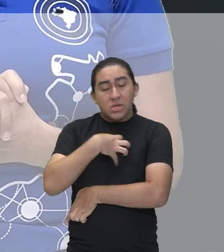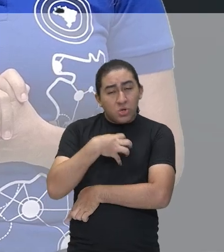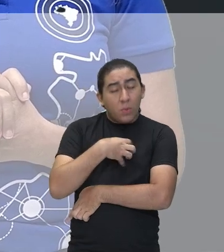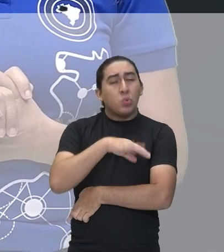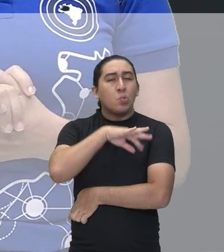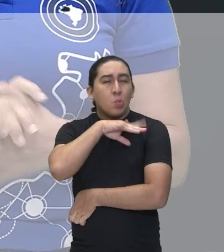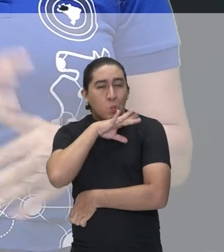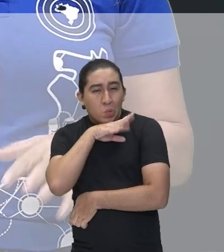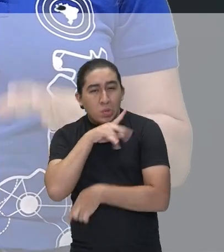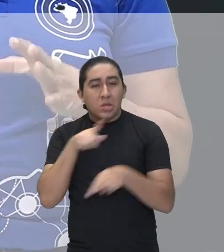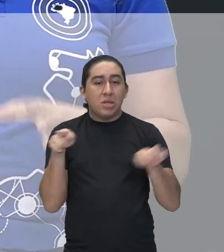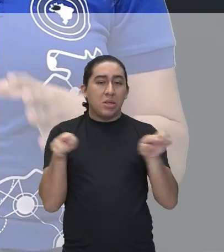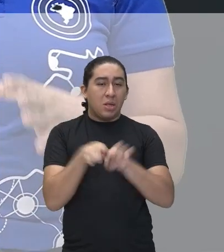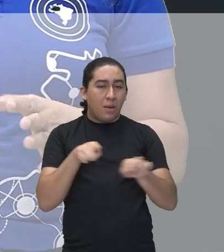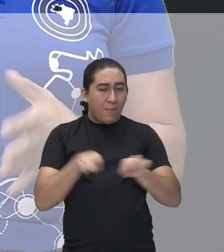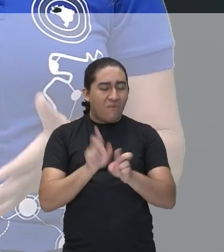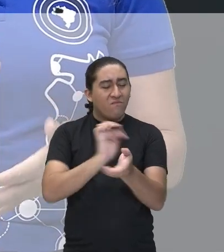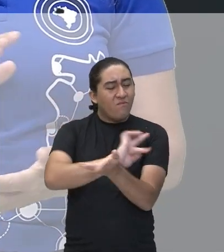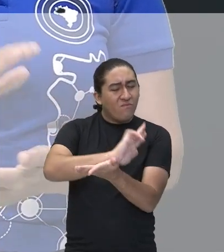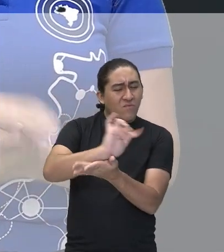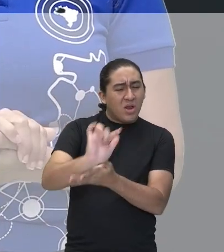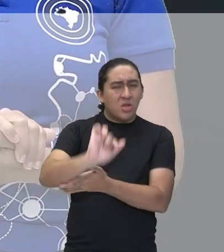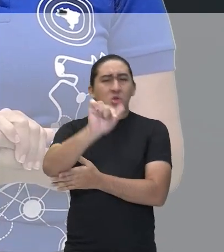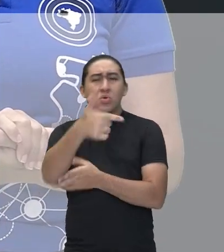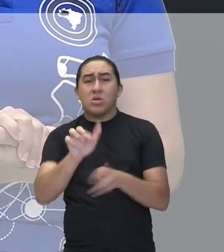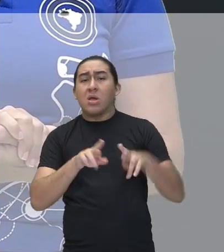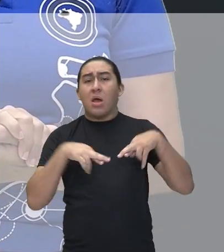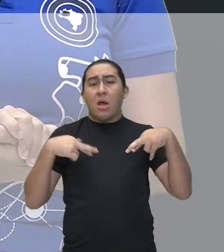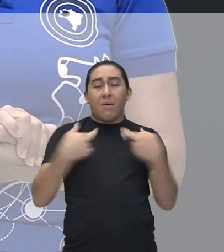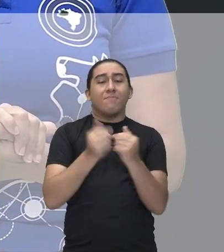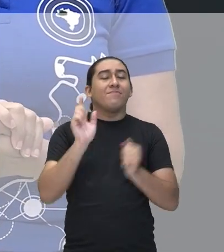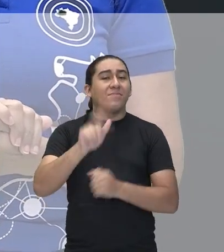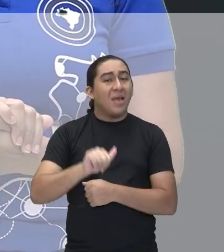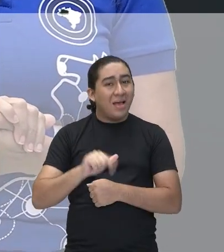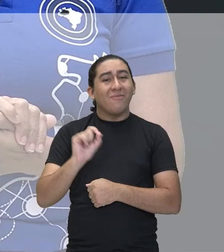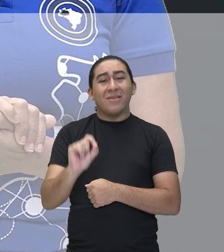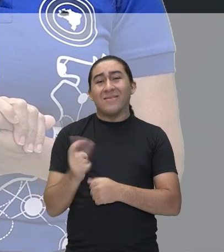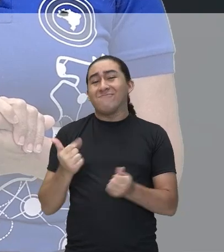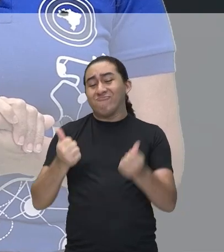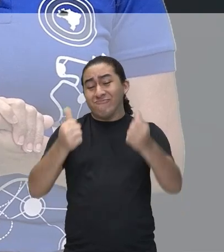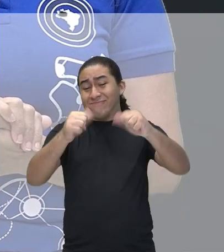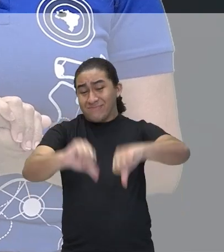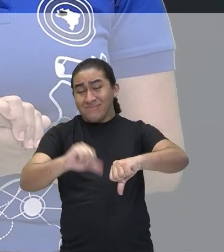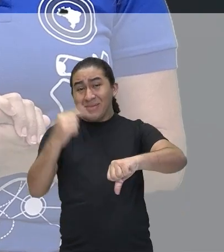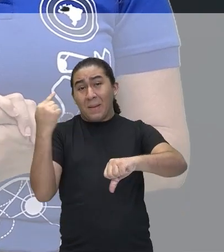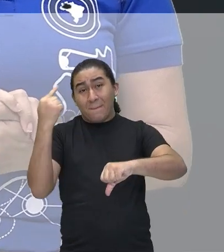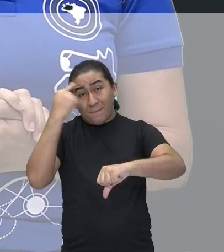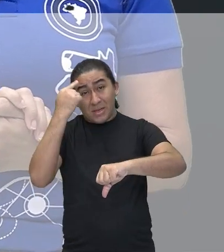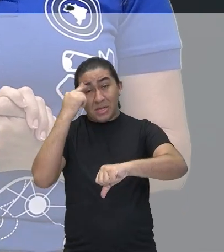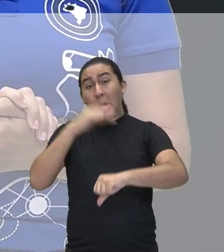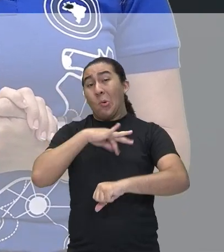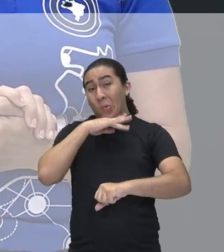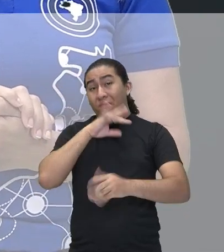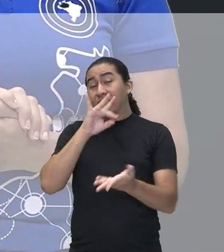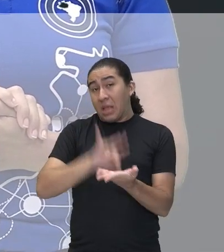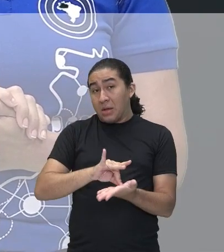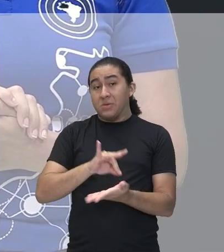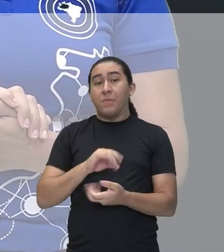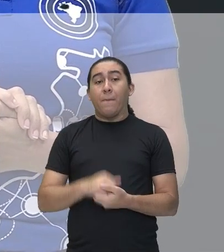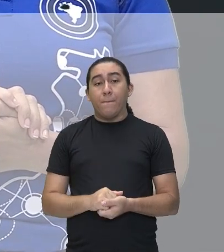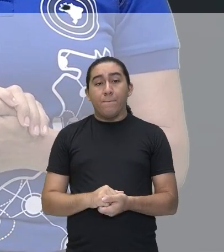misticismo. Então, a segunda geração ela é bem pessimista mesmo, né? A